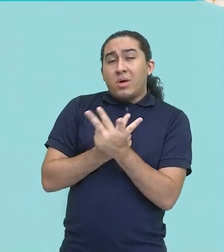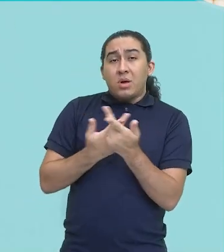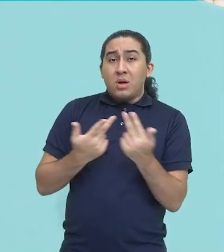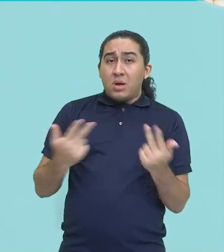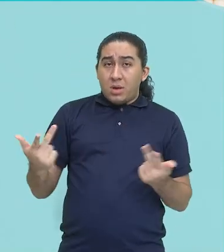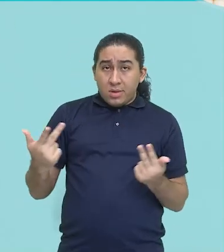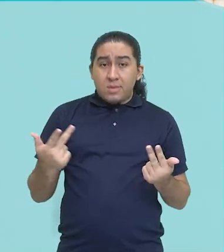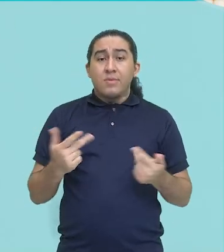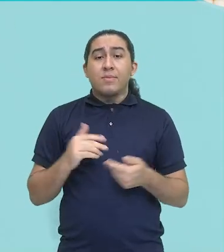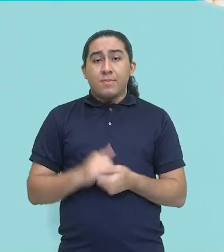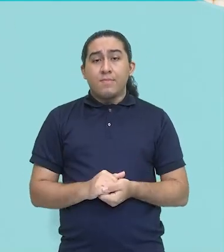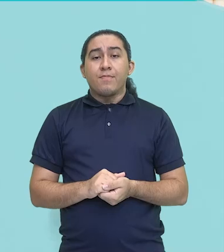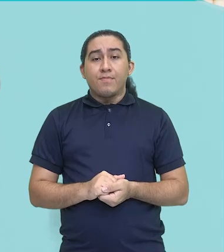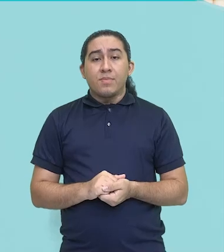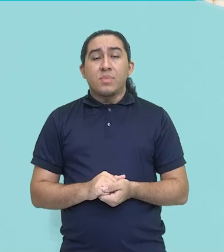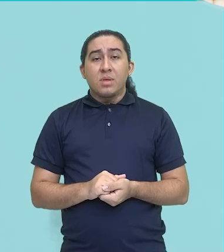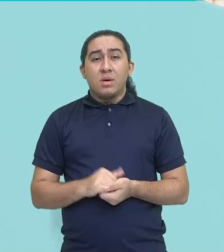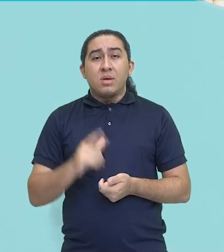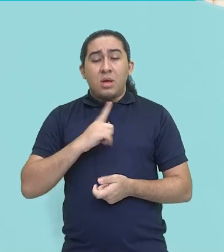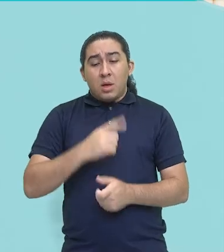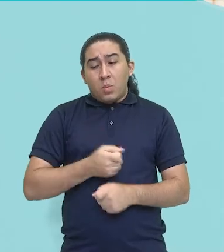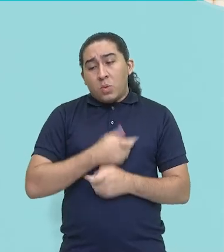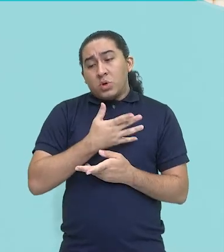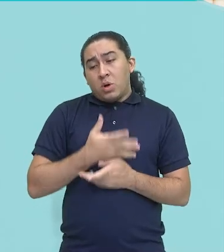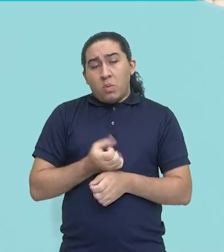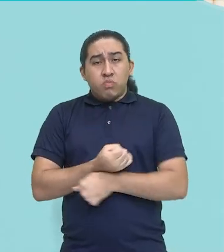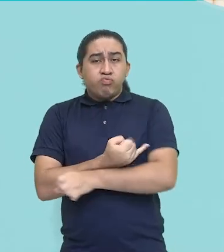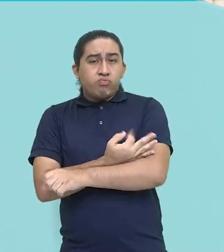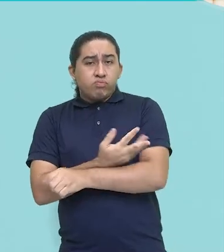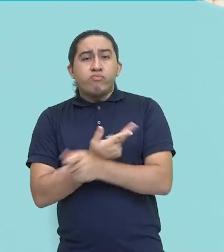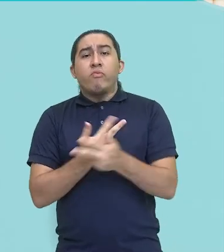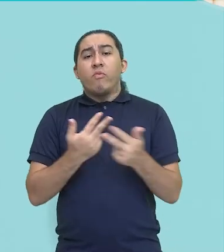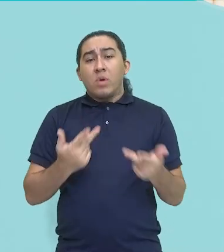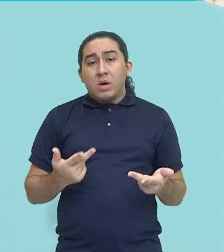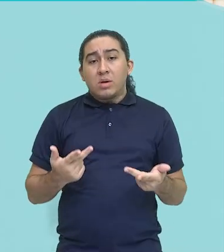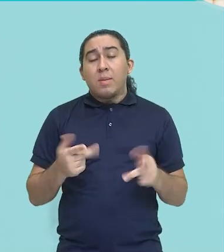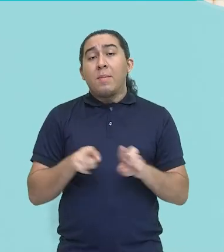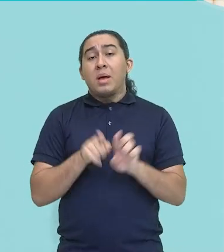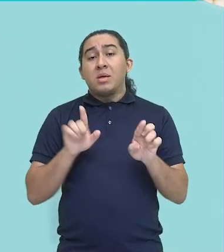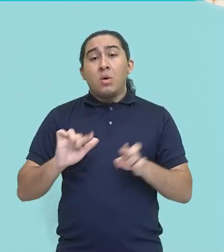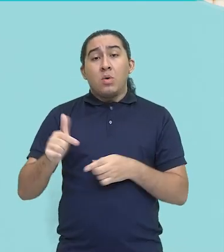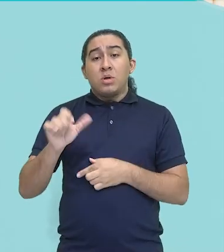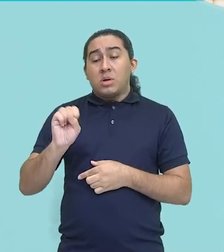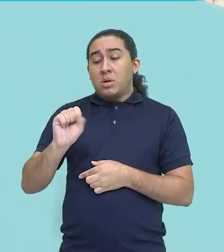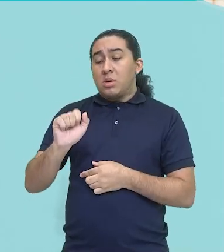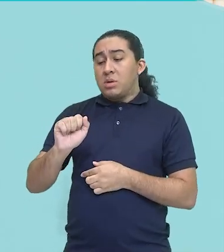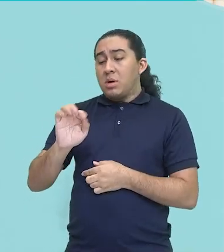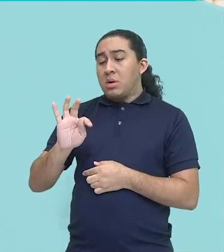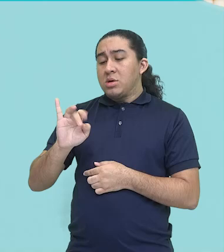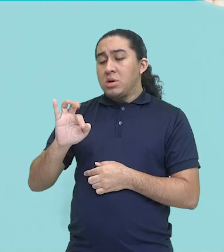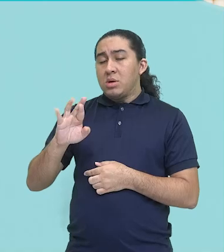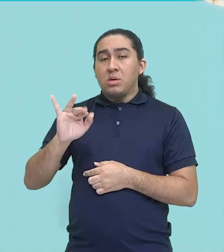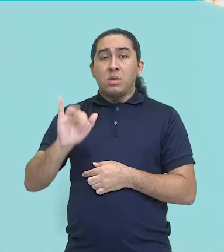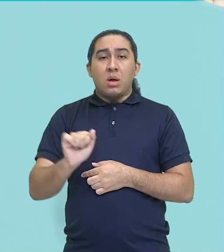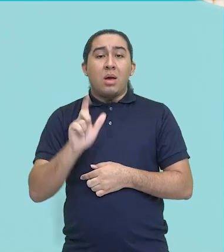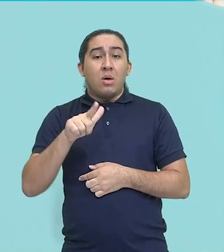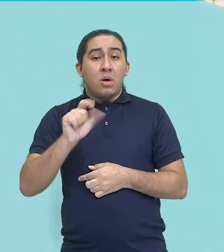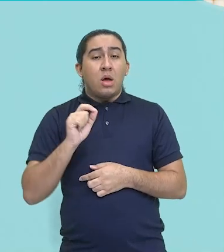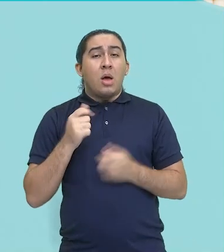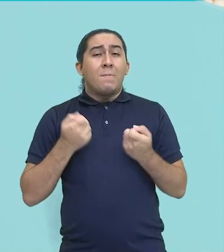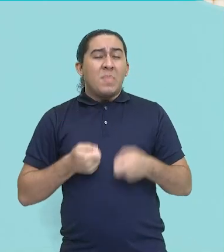de sentimentos, de emoções, de modo geral. Já a satírica, não, ela vem um pouco